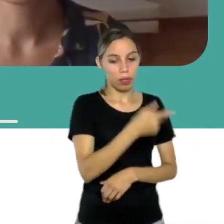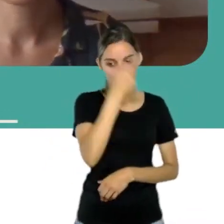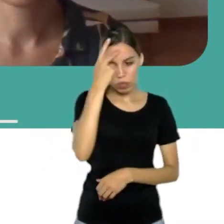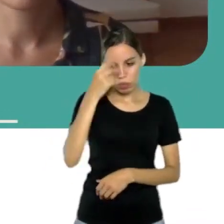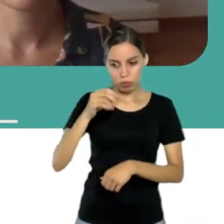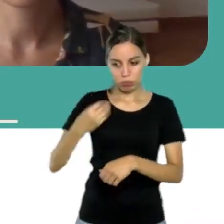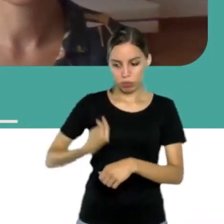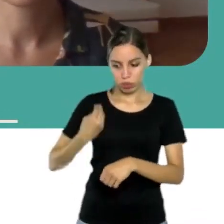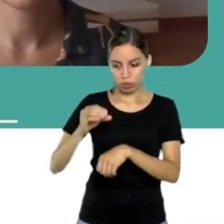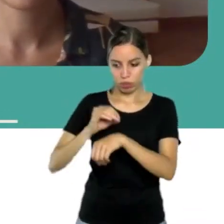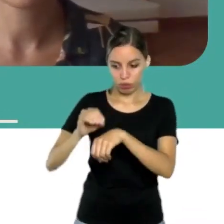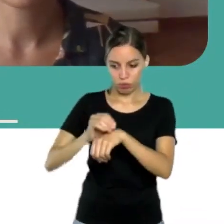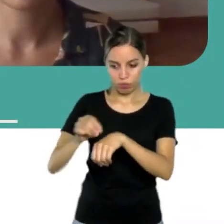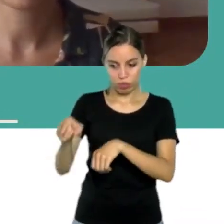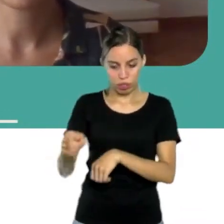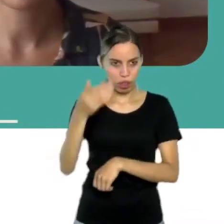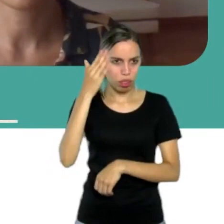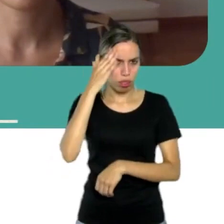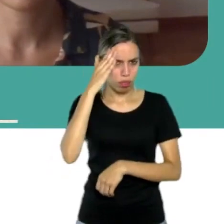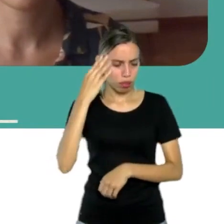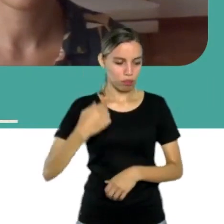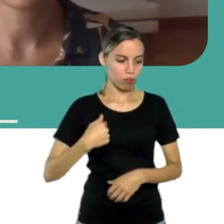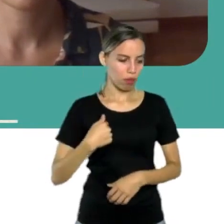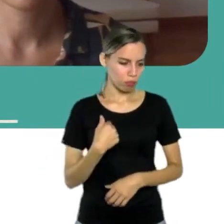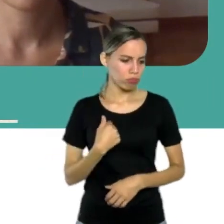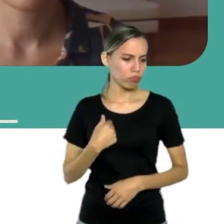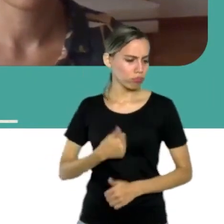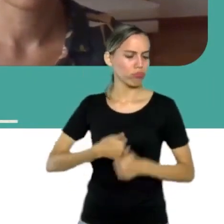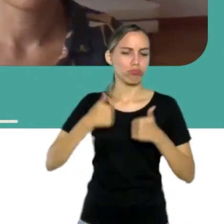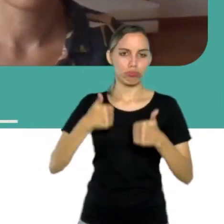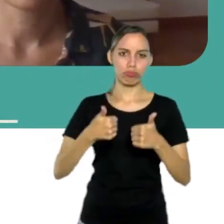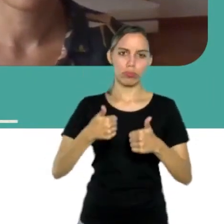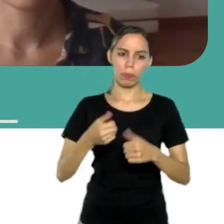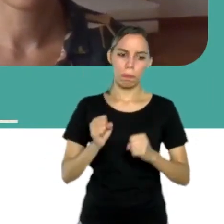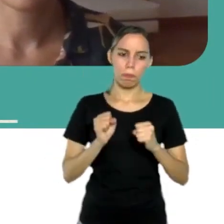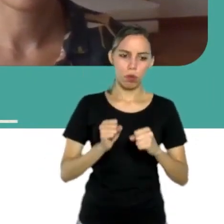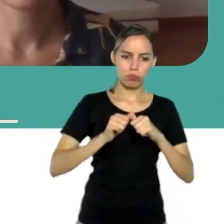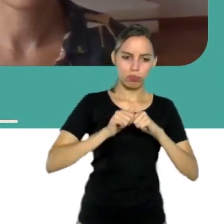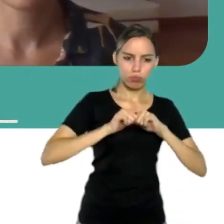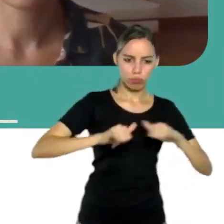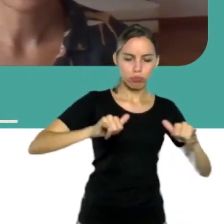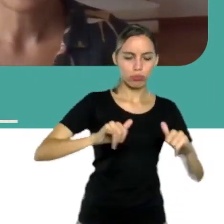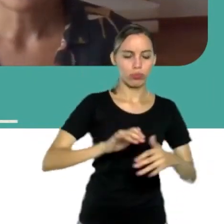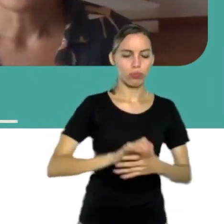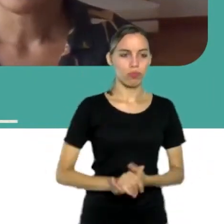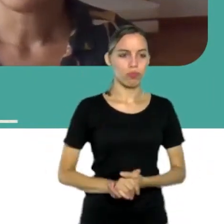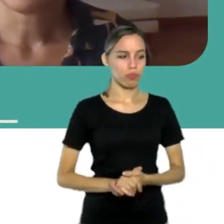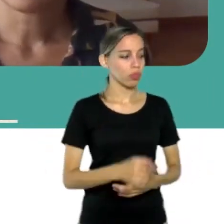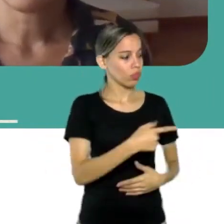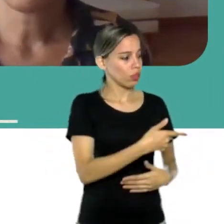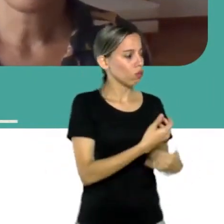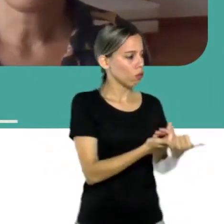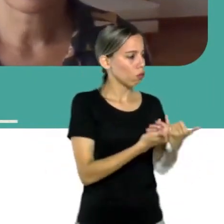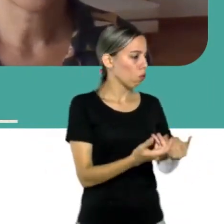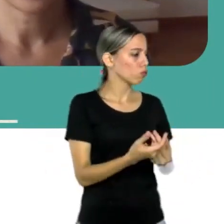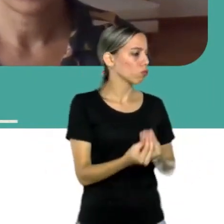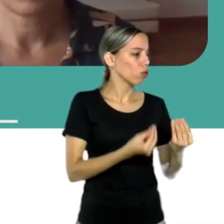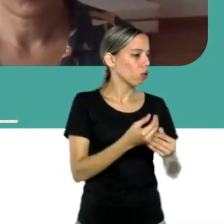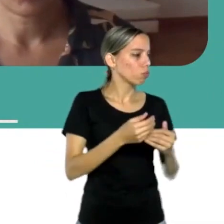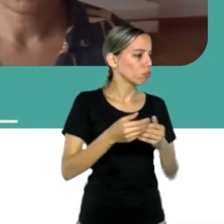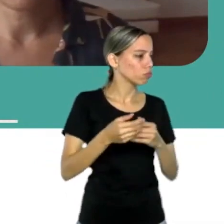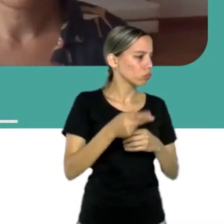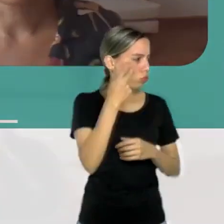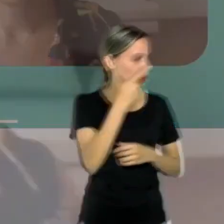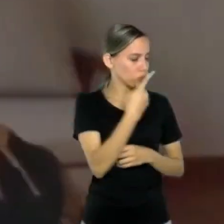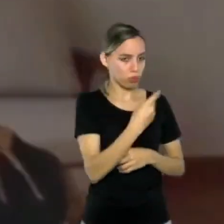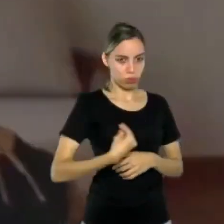a edição, né. Fala um pouquinho dessa trajetória aí com a editora, por favor. Eu acho